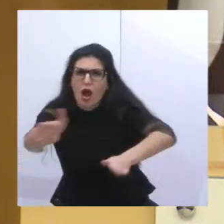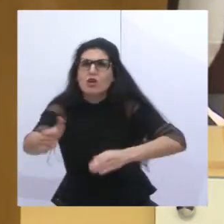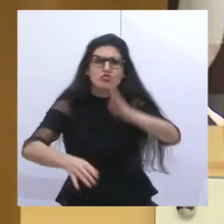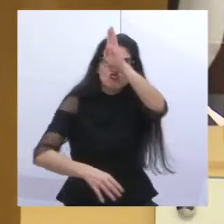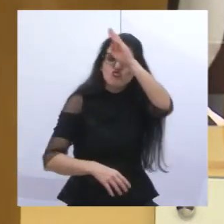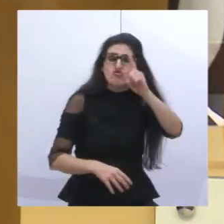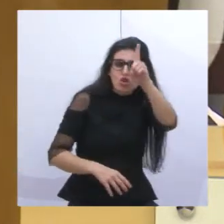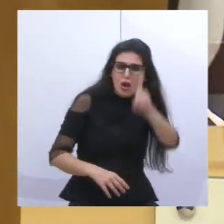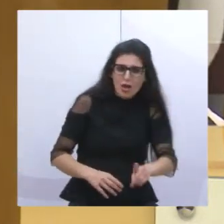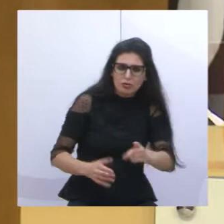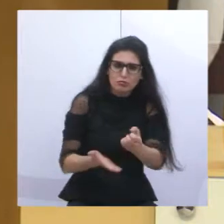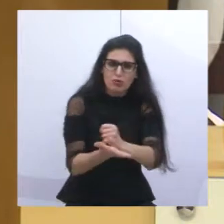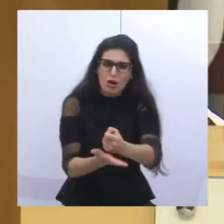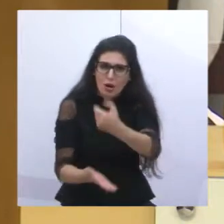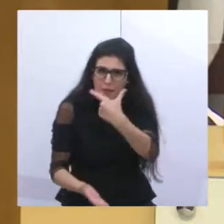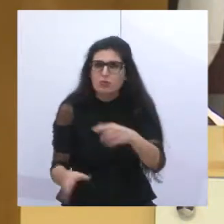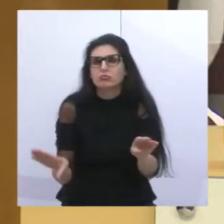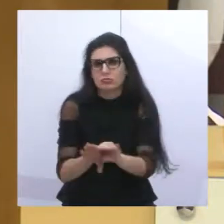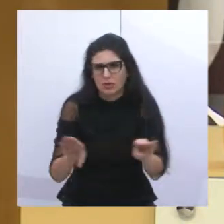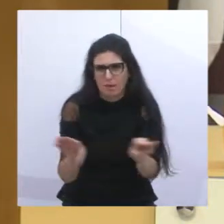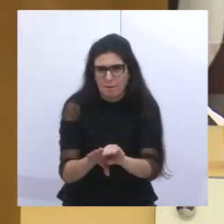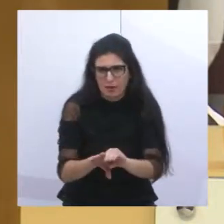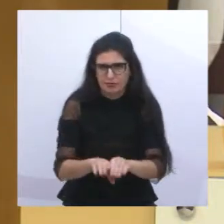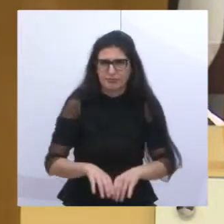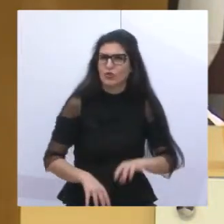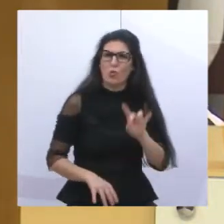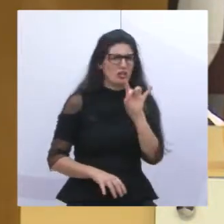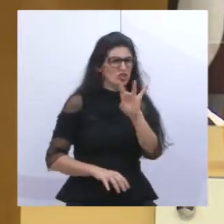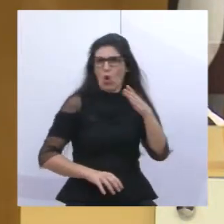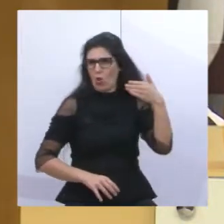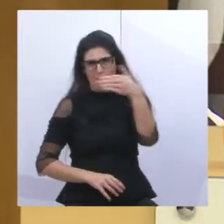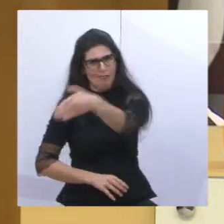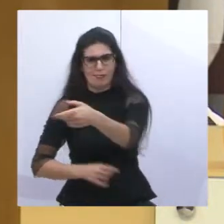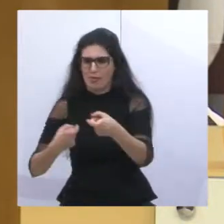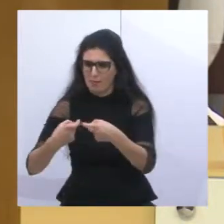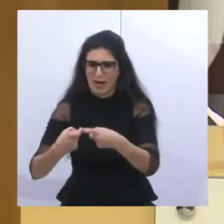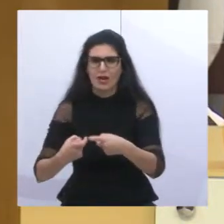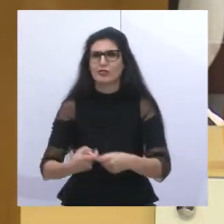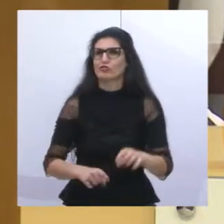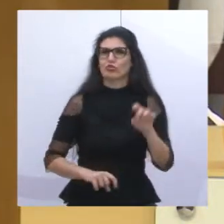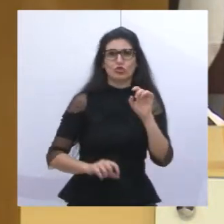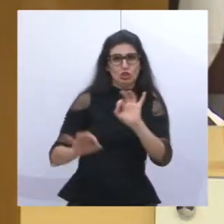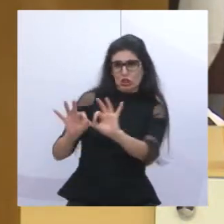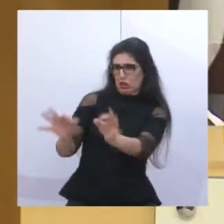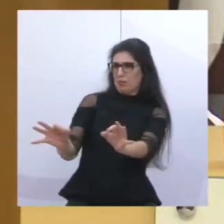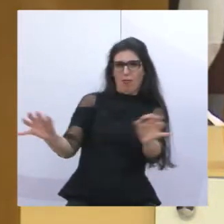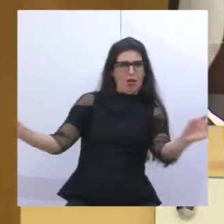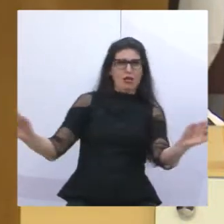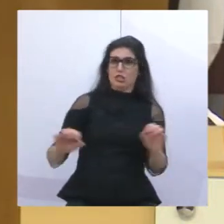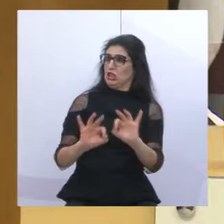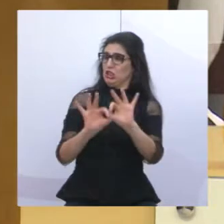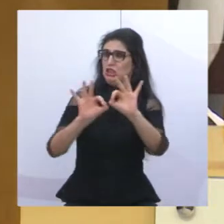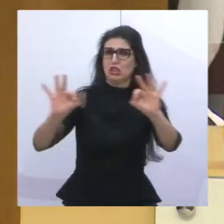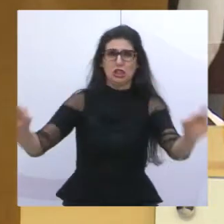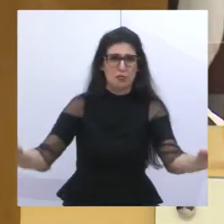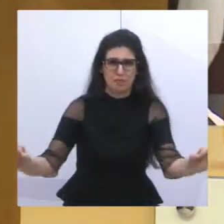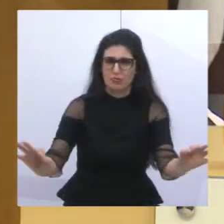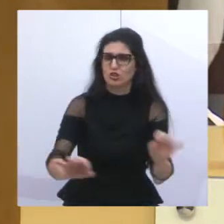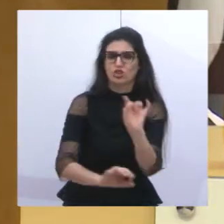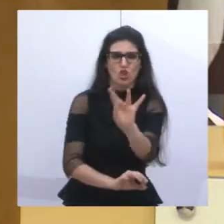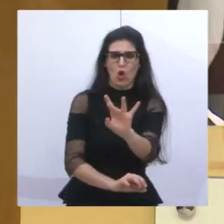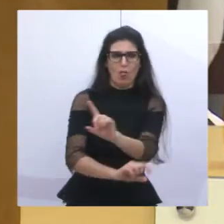medicação. Então, não é só a consulta que resolve, não é só a medicação que resolve, não é só o exame que resolve, é um conjunto de